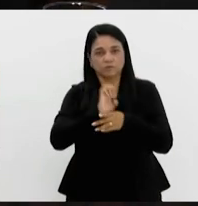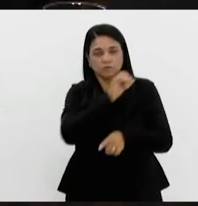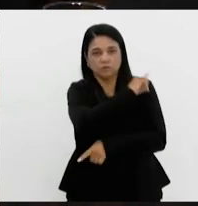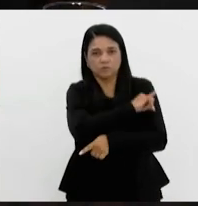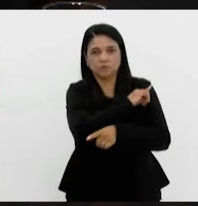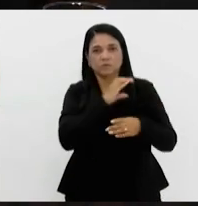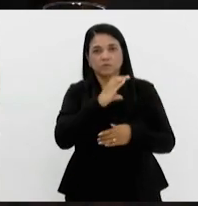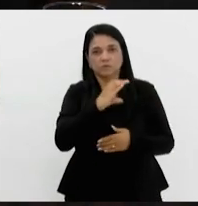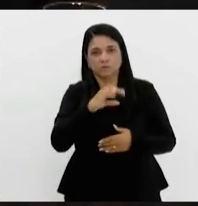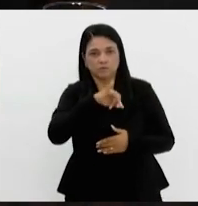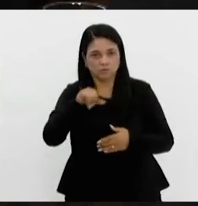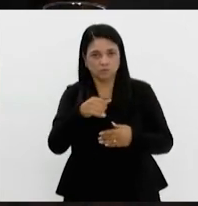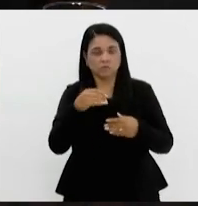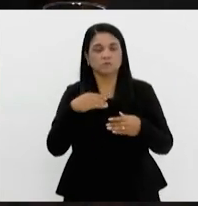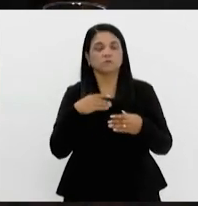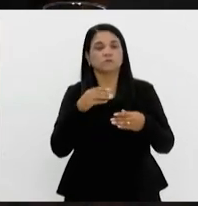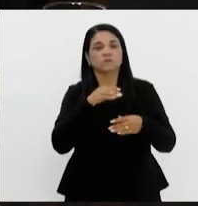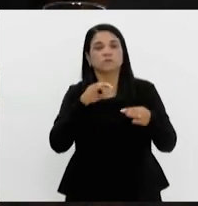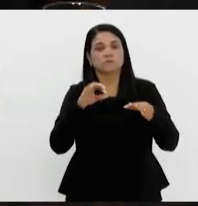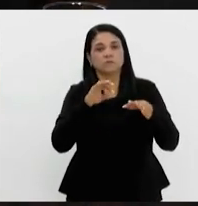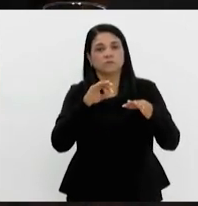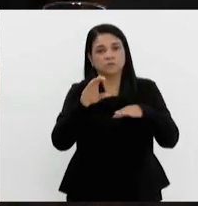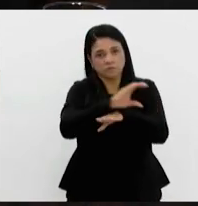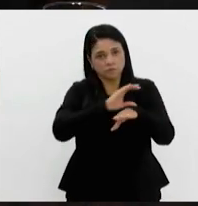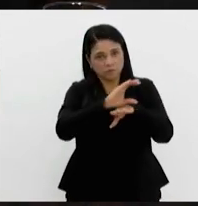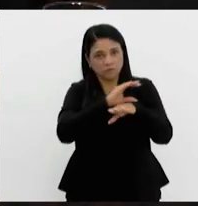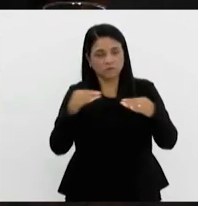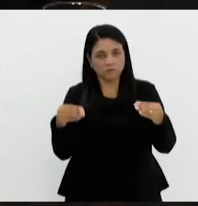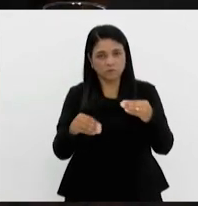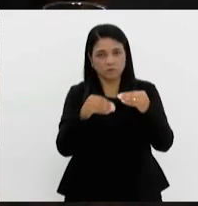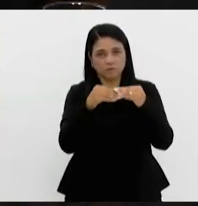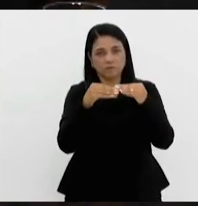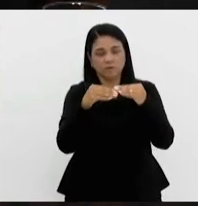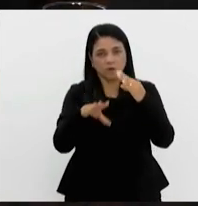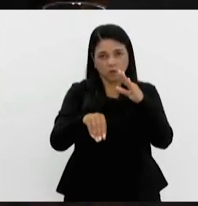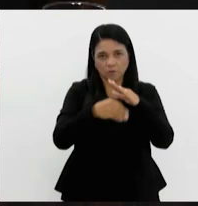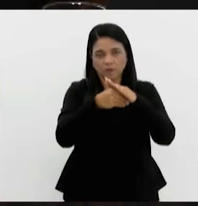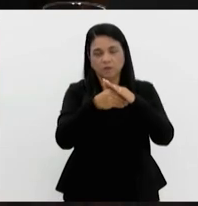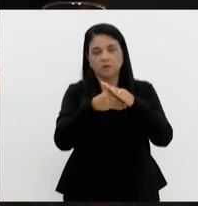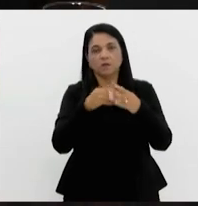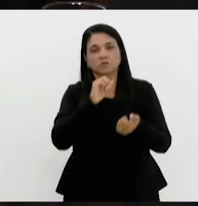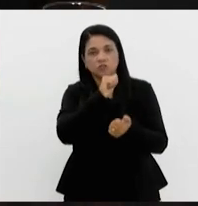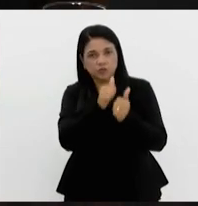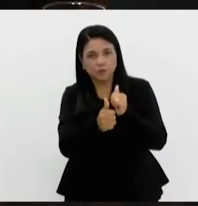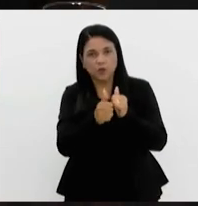Justiça pela constitucionalidade com emenda de esporte